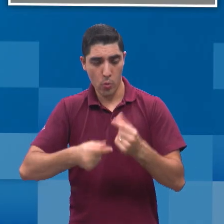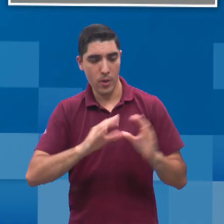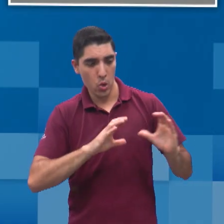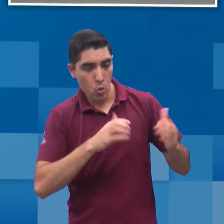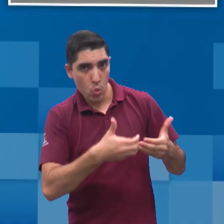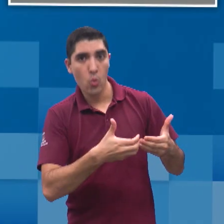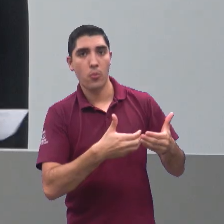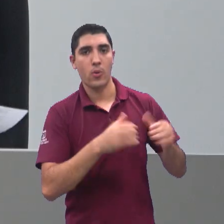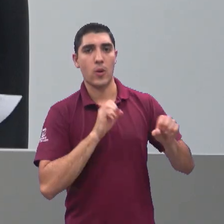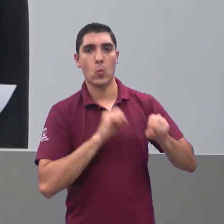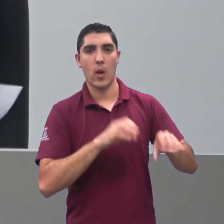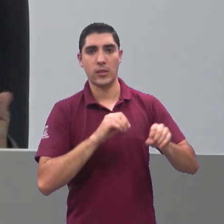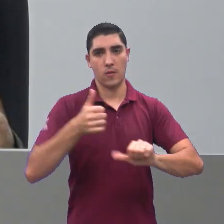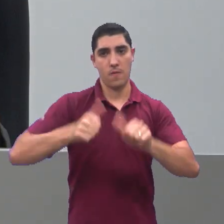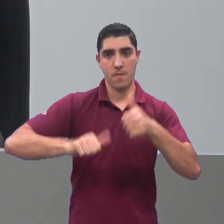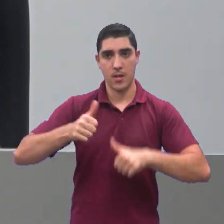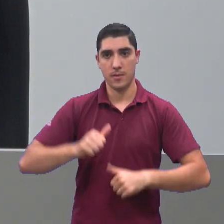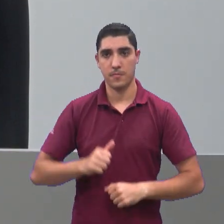e Educação.